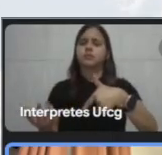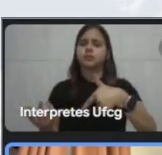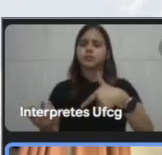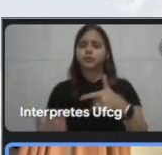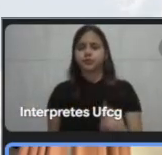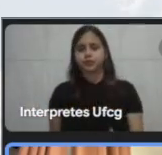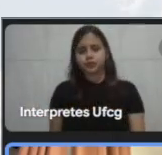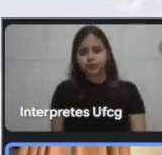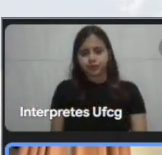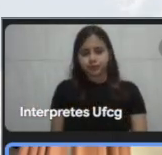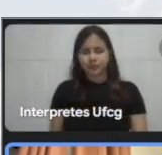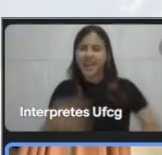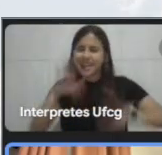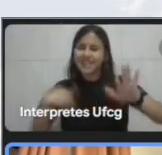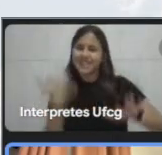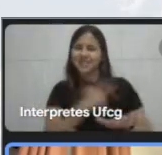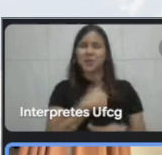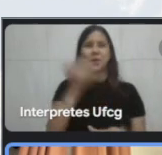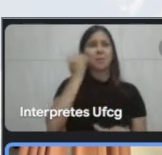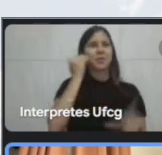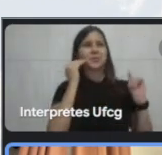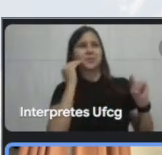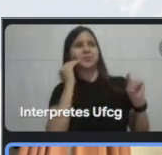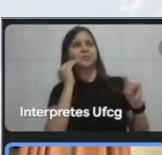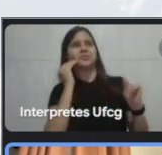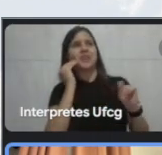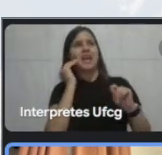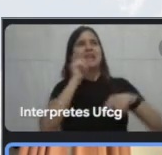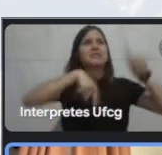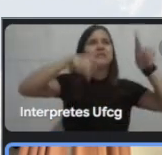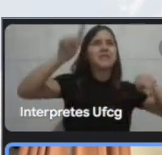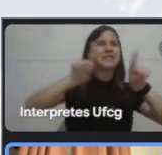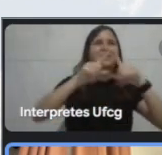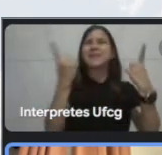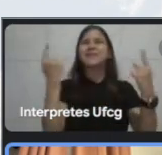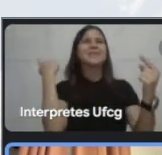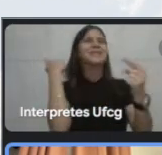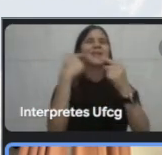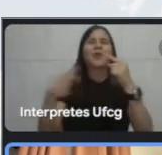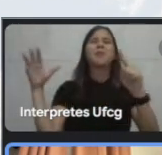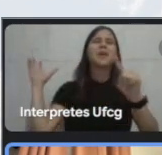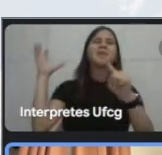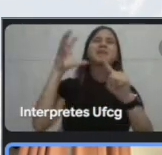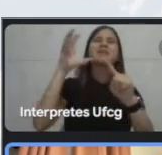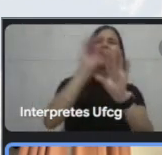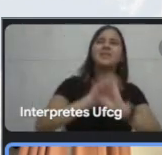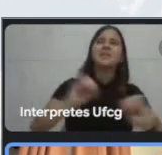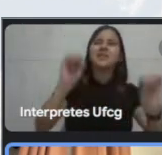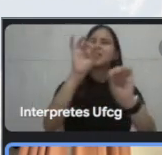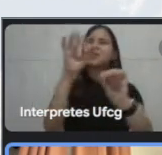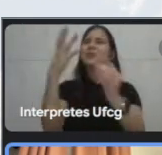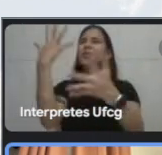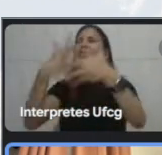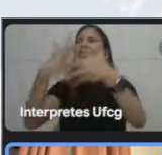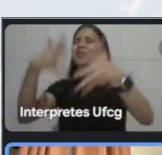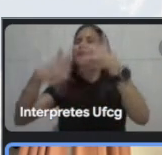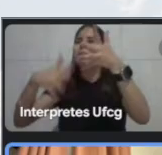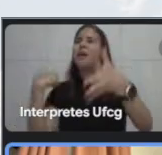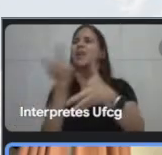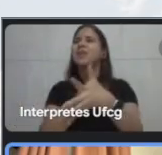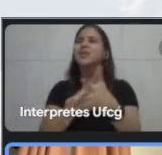ambiente. Porque às vezes a gente acaba considerando algumas variáveis que, no fundo, ela não interfere muito, ela acaba atrapalhando a própria simulação do nosso